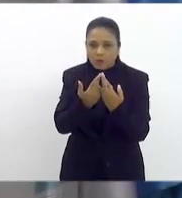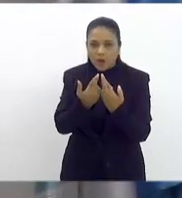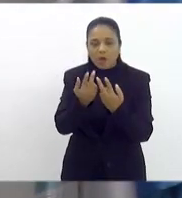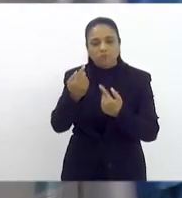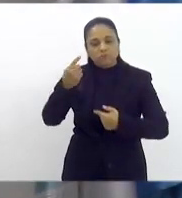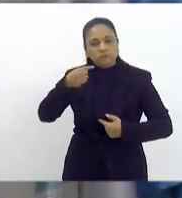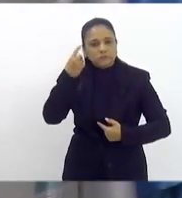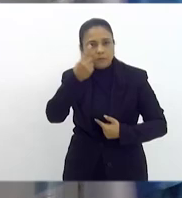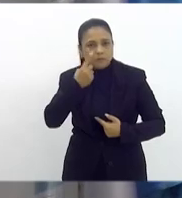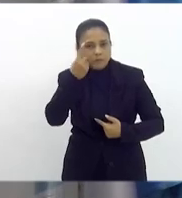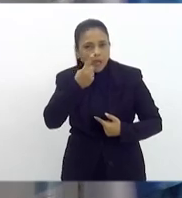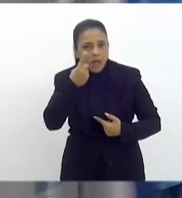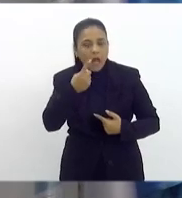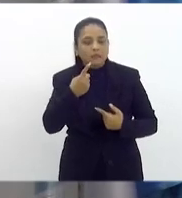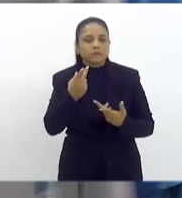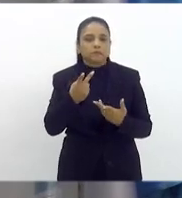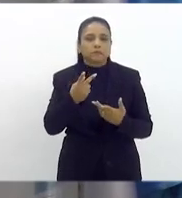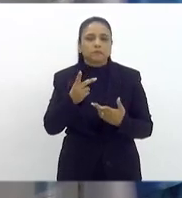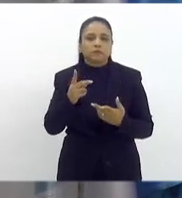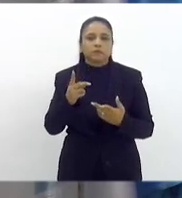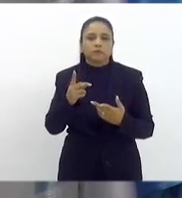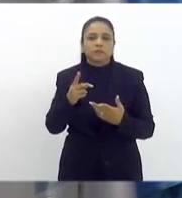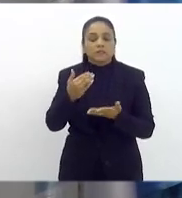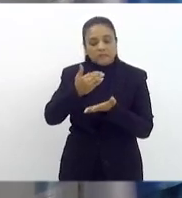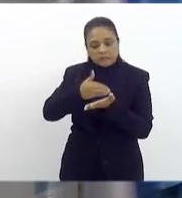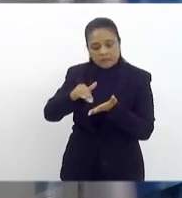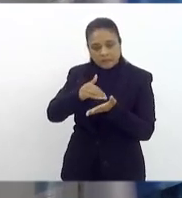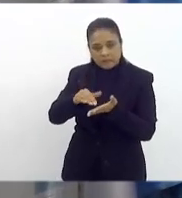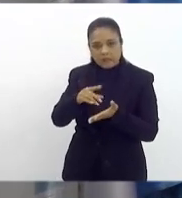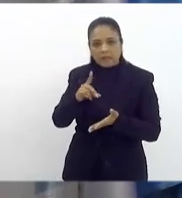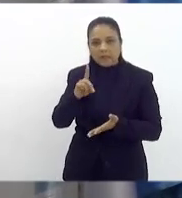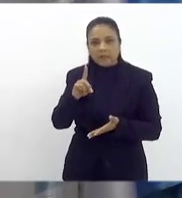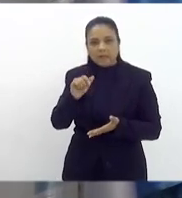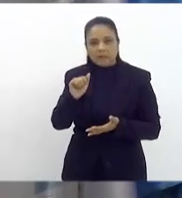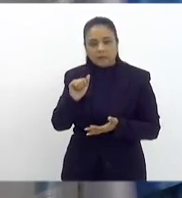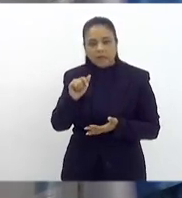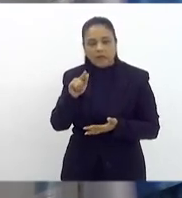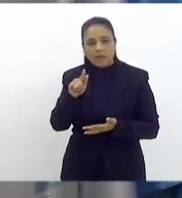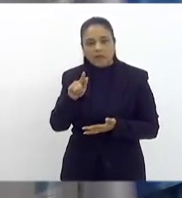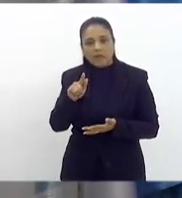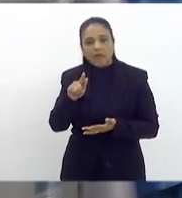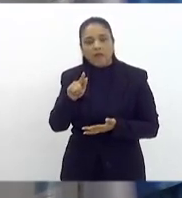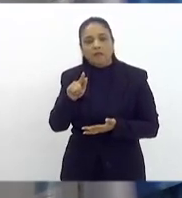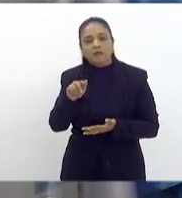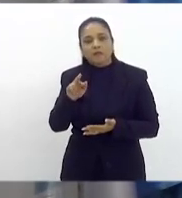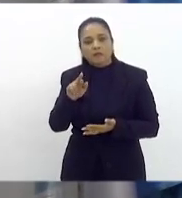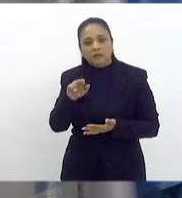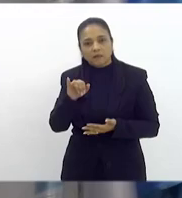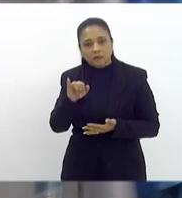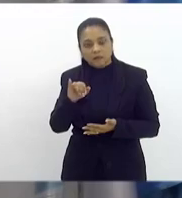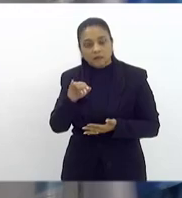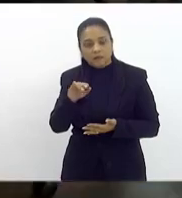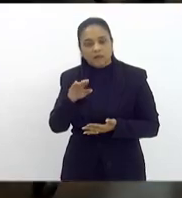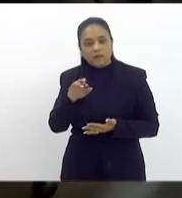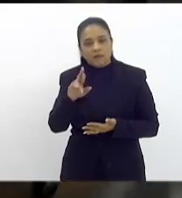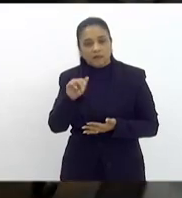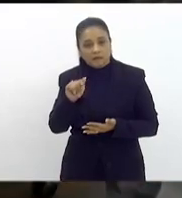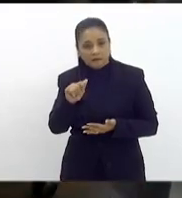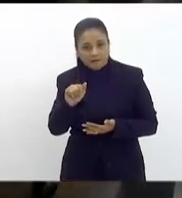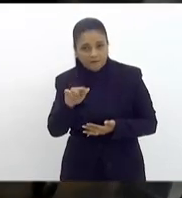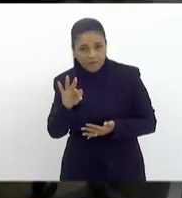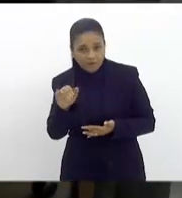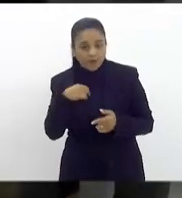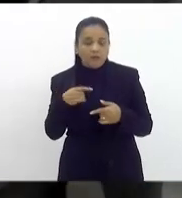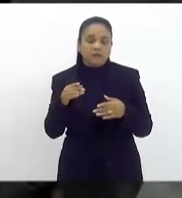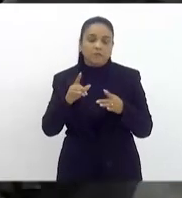a taquigrafia e secretaria da comissão, por gentileza. Agradeço a presença de todos. Encerrar a transmissão, presidente,